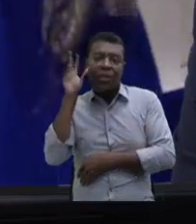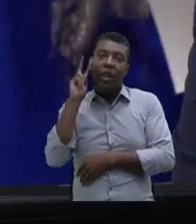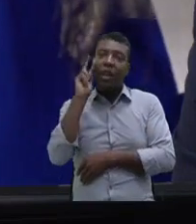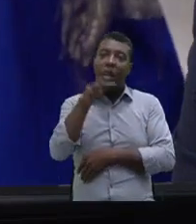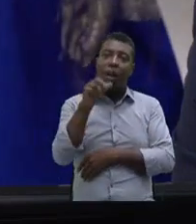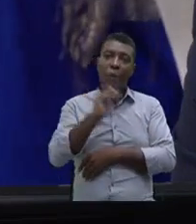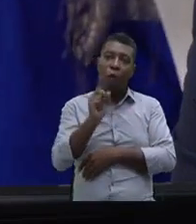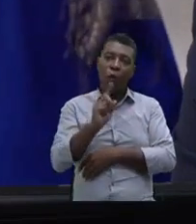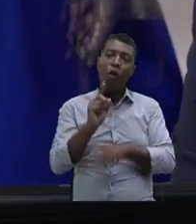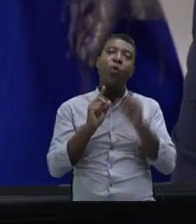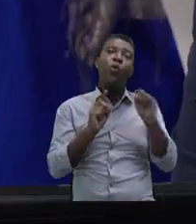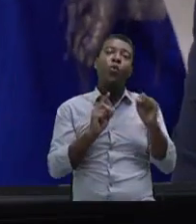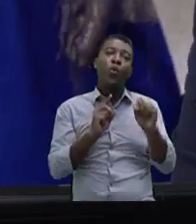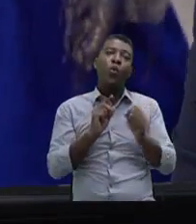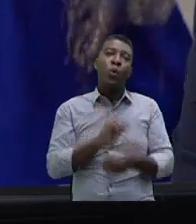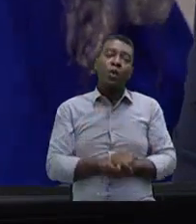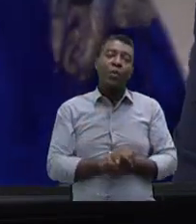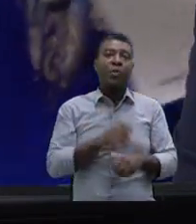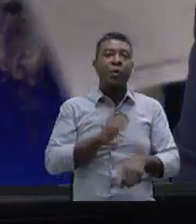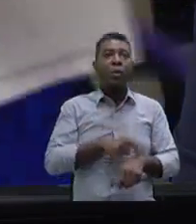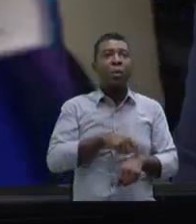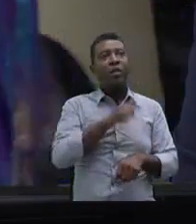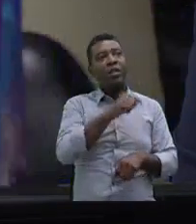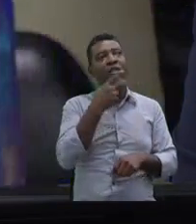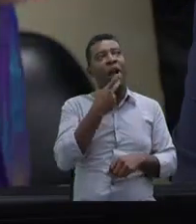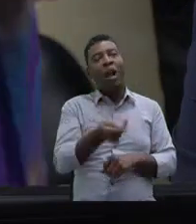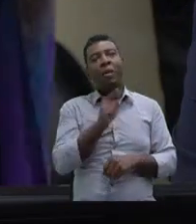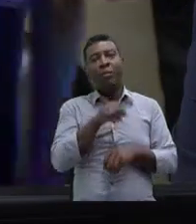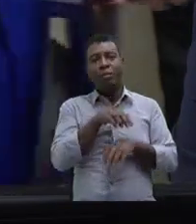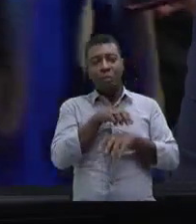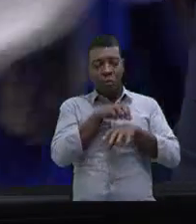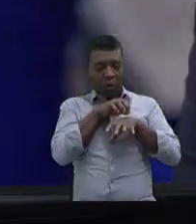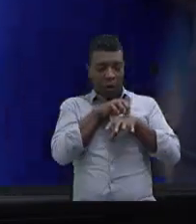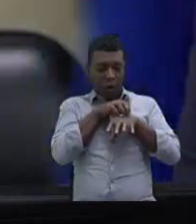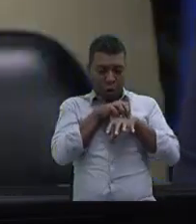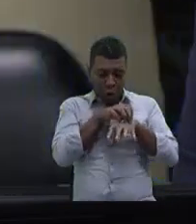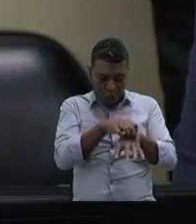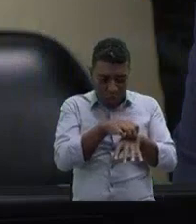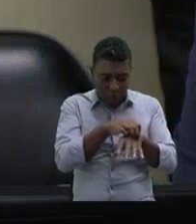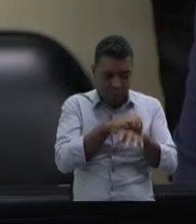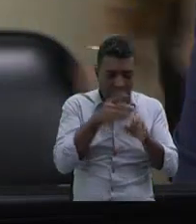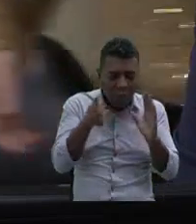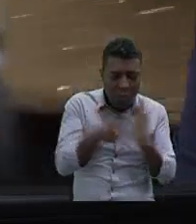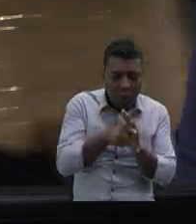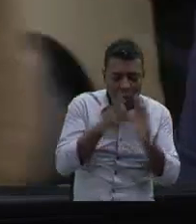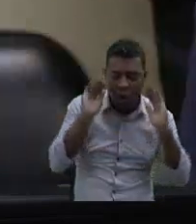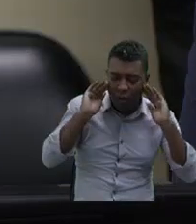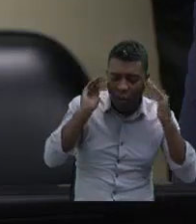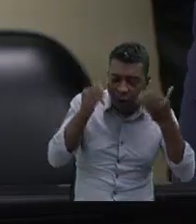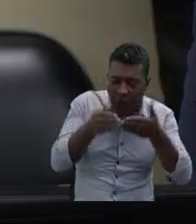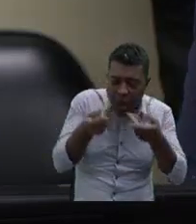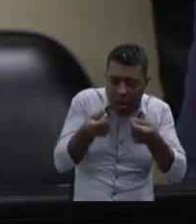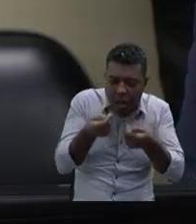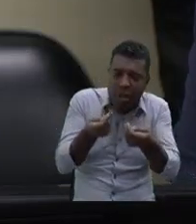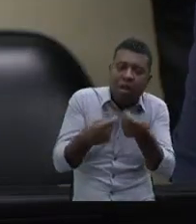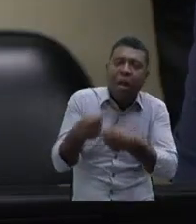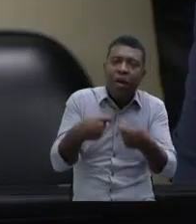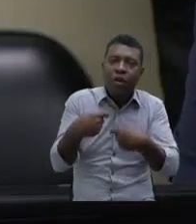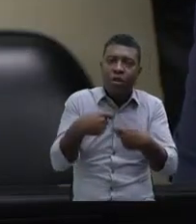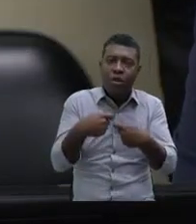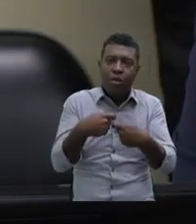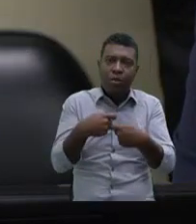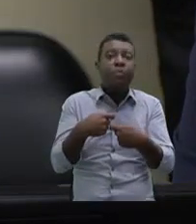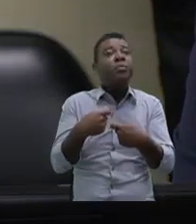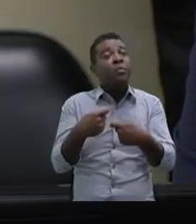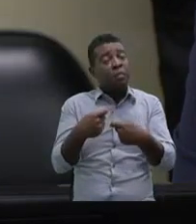nenhuma momento você tocar na questão do turismo e negócio em Belo Horizonte. Nós temos um enorme potencial de atração